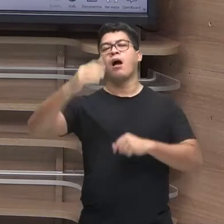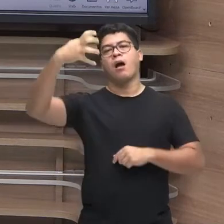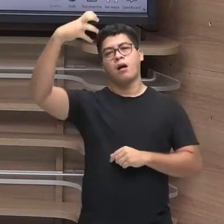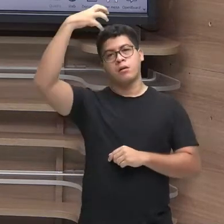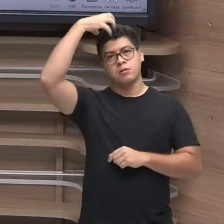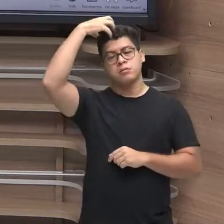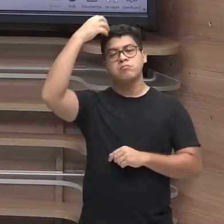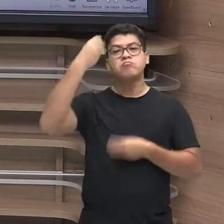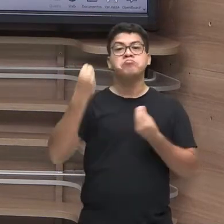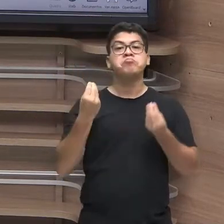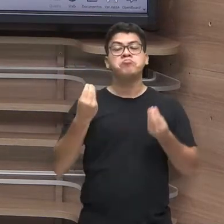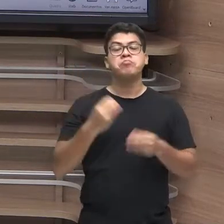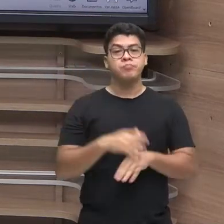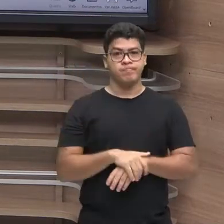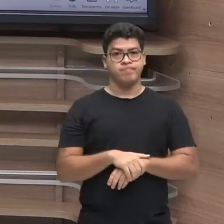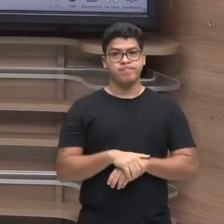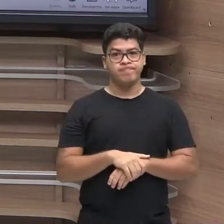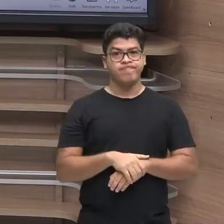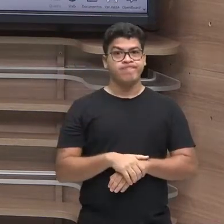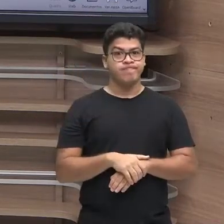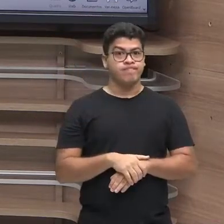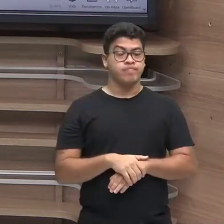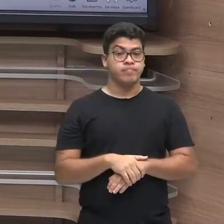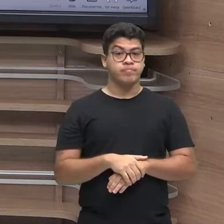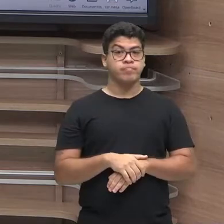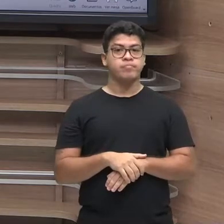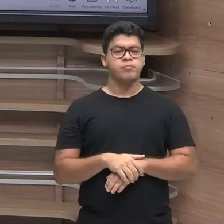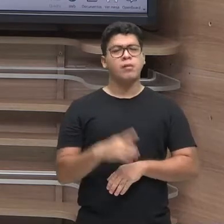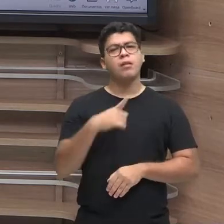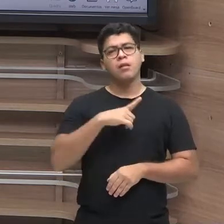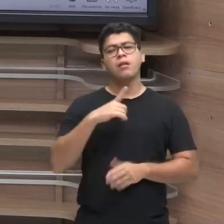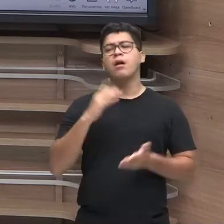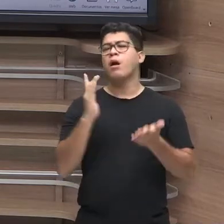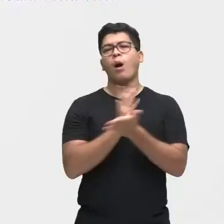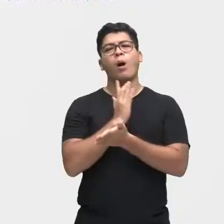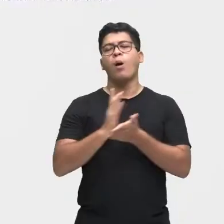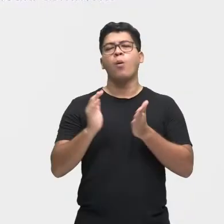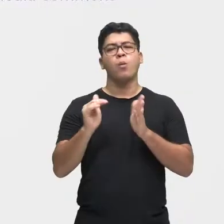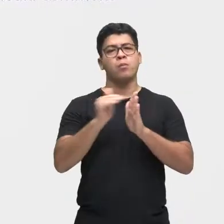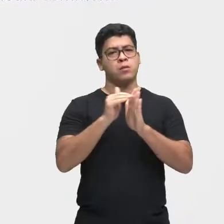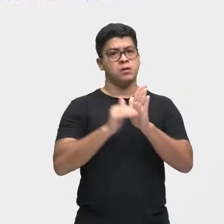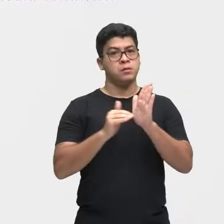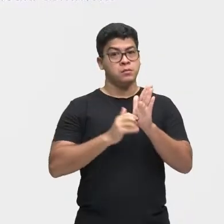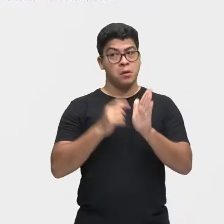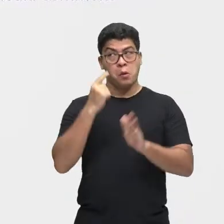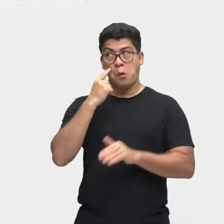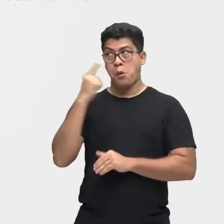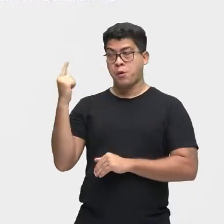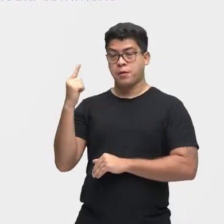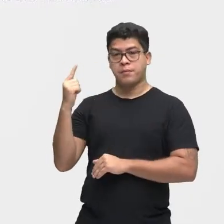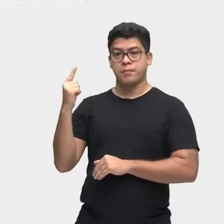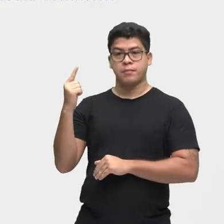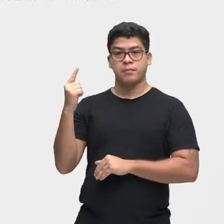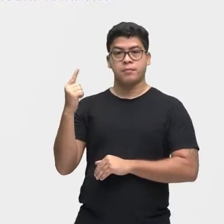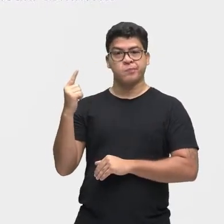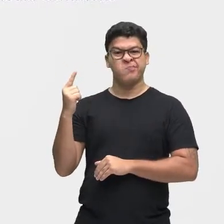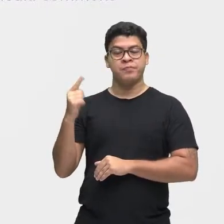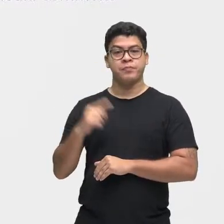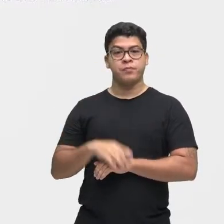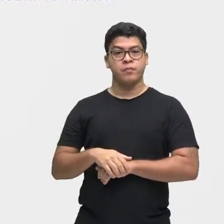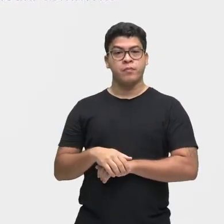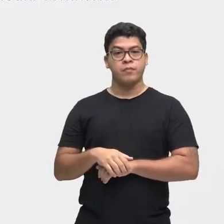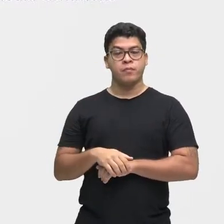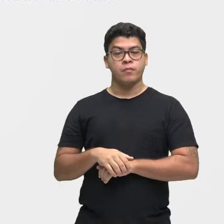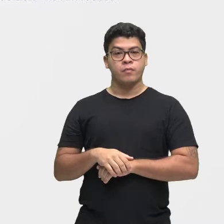certo? Entre eles, né, nós temos alguns destaques que eu trouxe para vocês. Vamos ver aí. O primeiro,